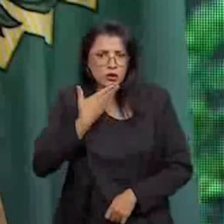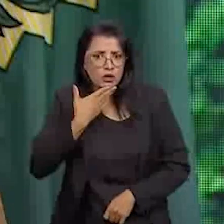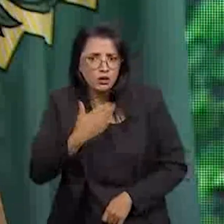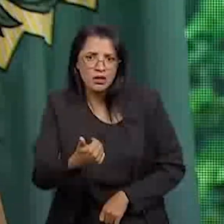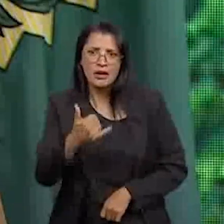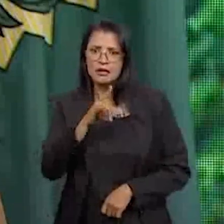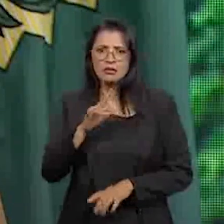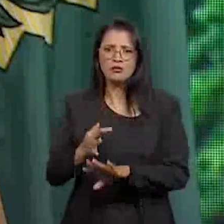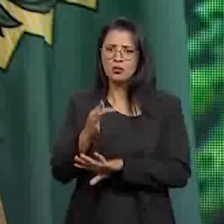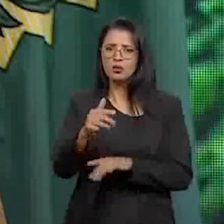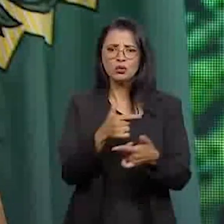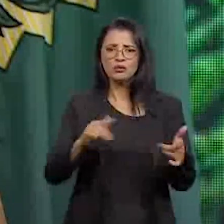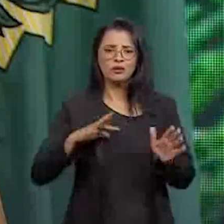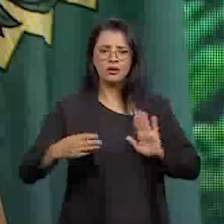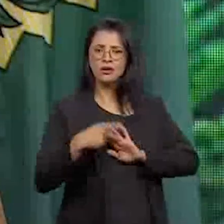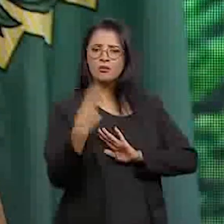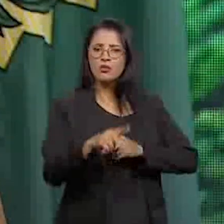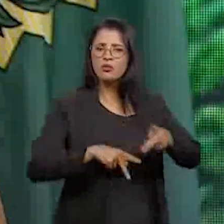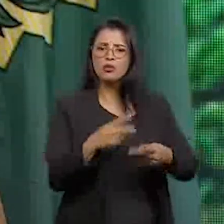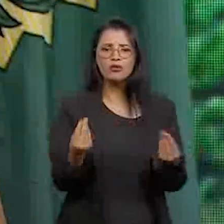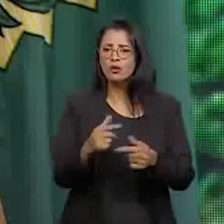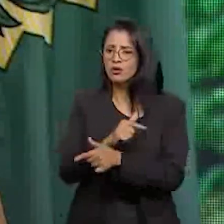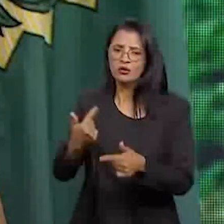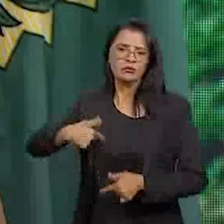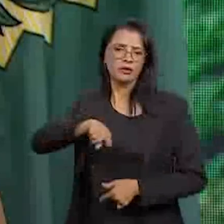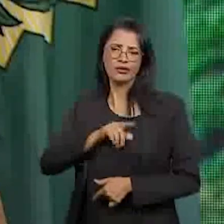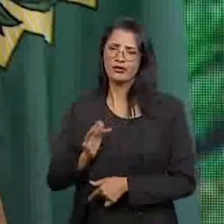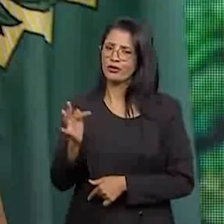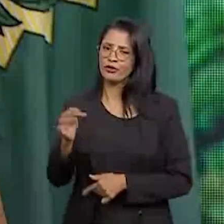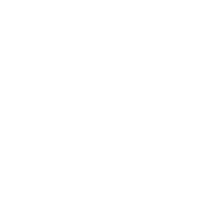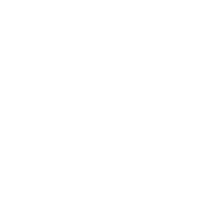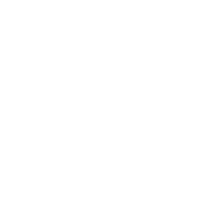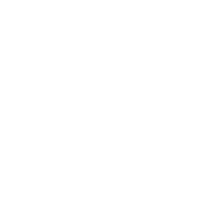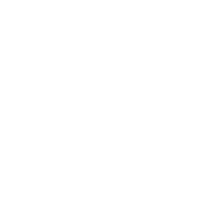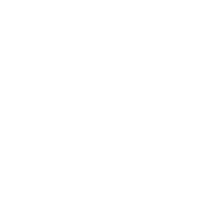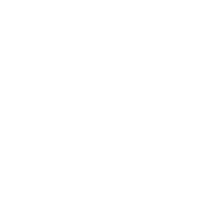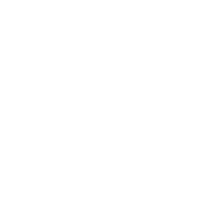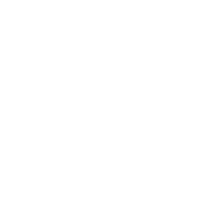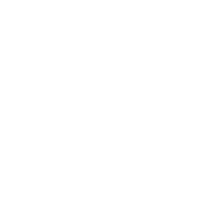houver futuro para a Amazônia e o seu povo, também não haverá futuro para o planeta.